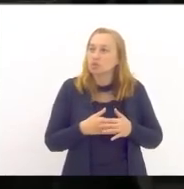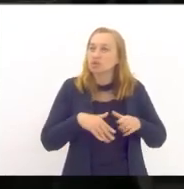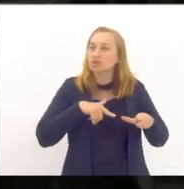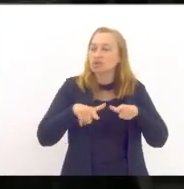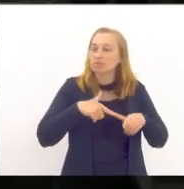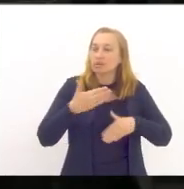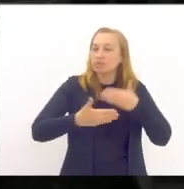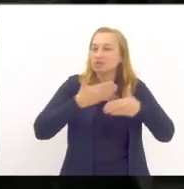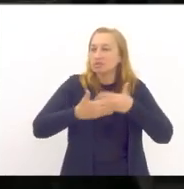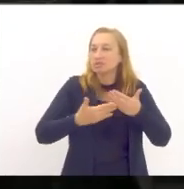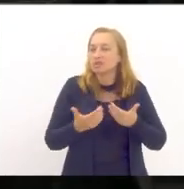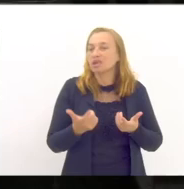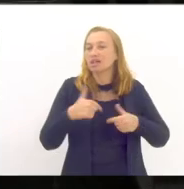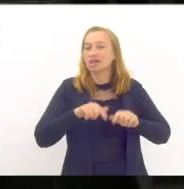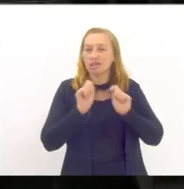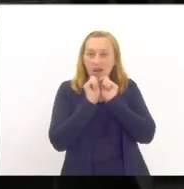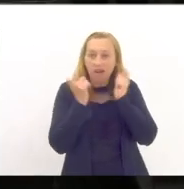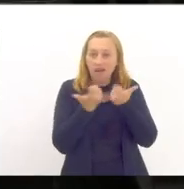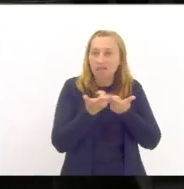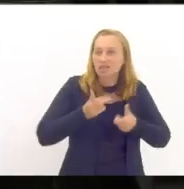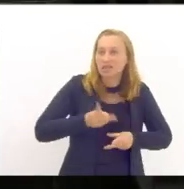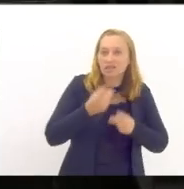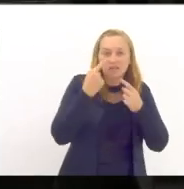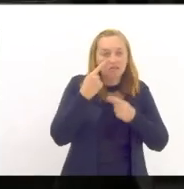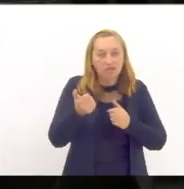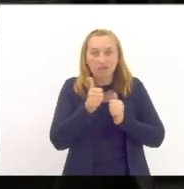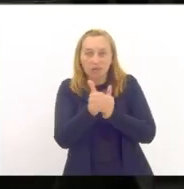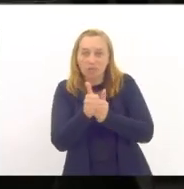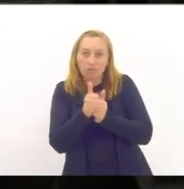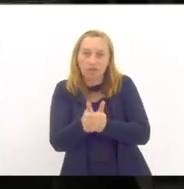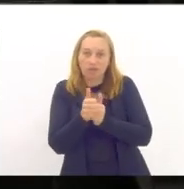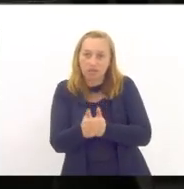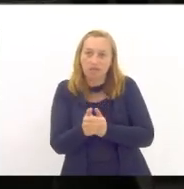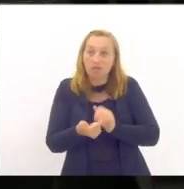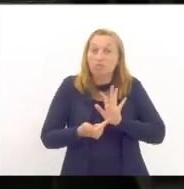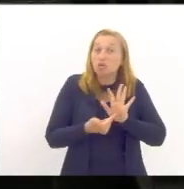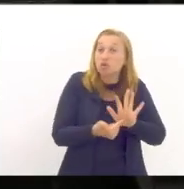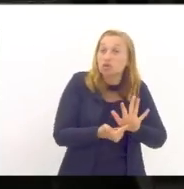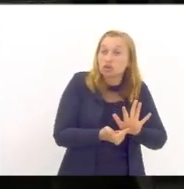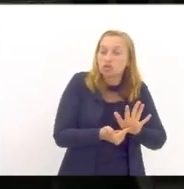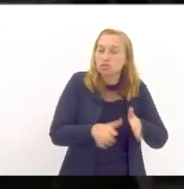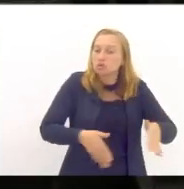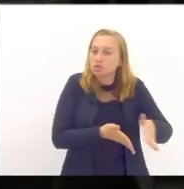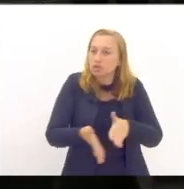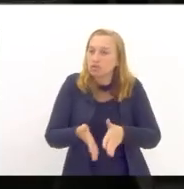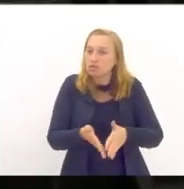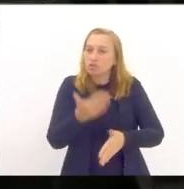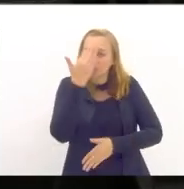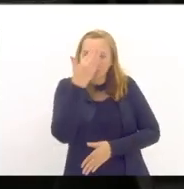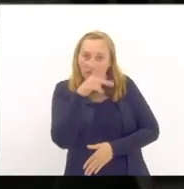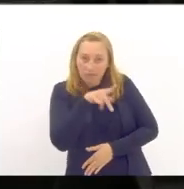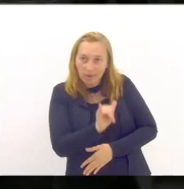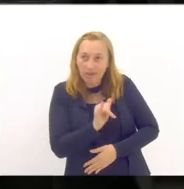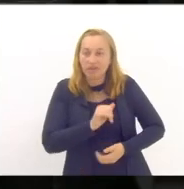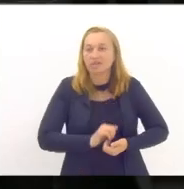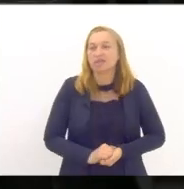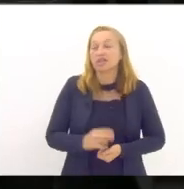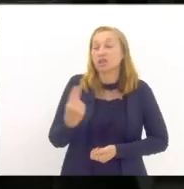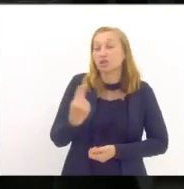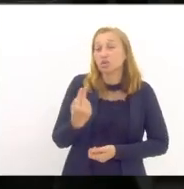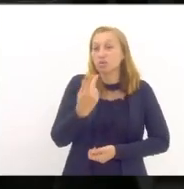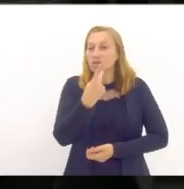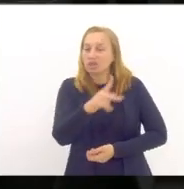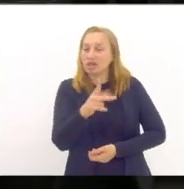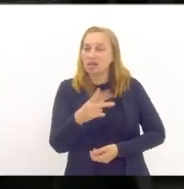que eu desenvolvi aqui na Assembleia, sempre assistindo, acompanhando e apontando os caminhos. Obrigado, pai. Em nome deles,